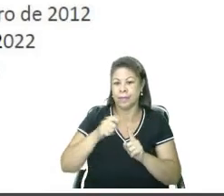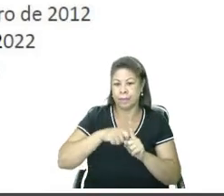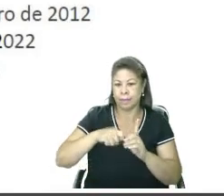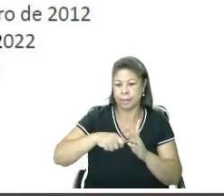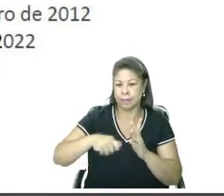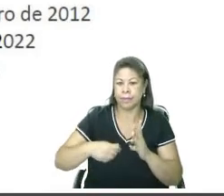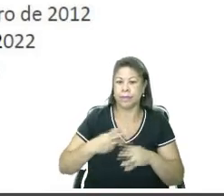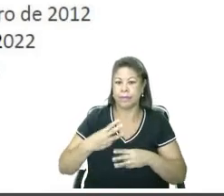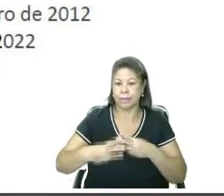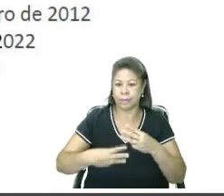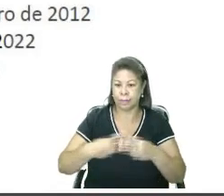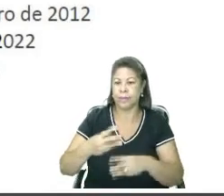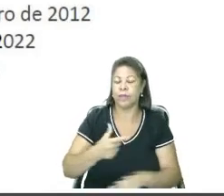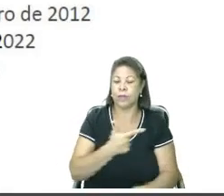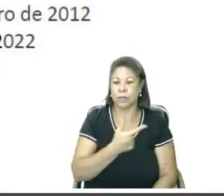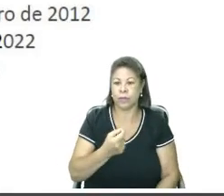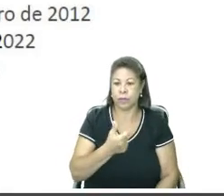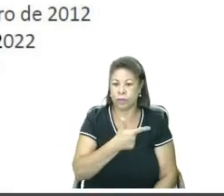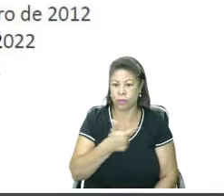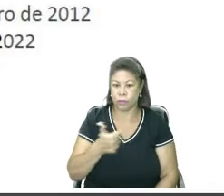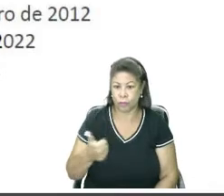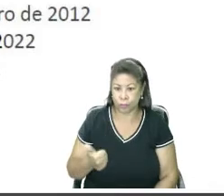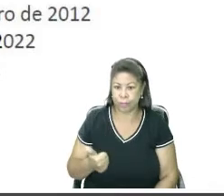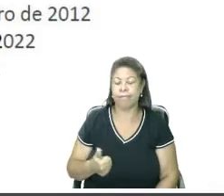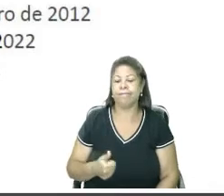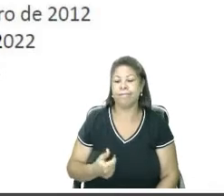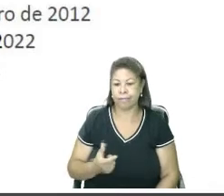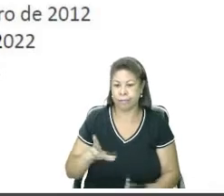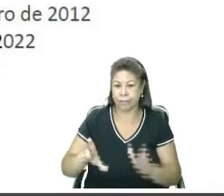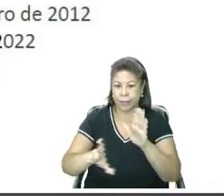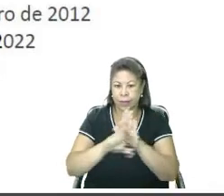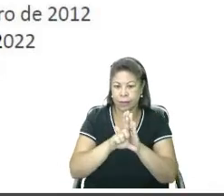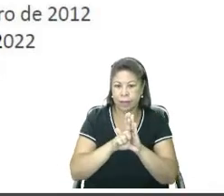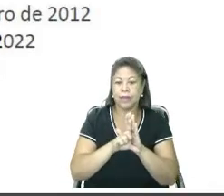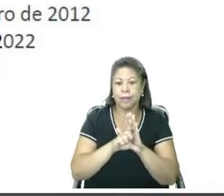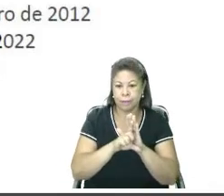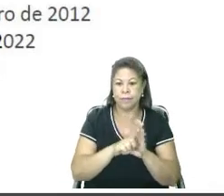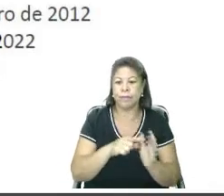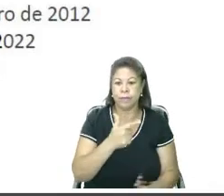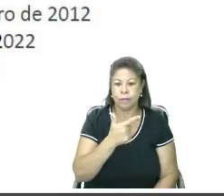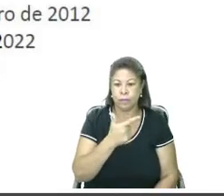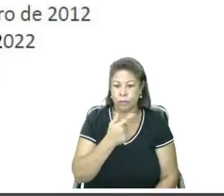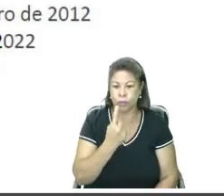2021, né, em atendimento à Lei Complementar 141.